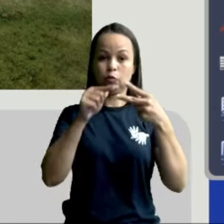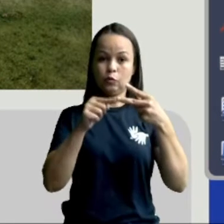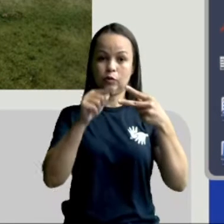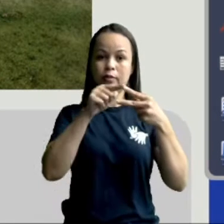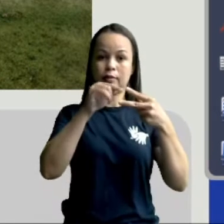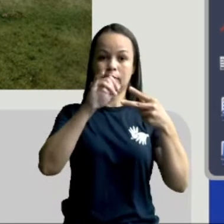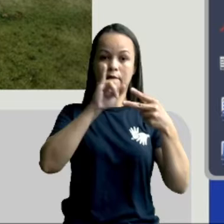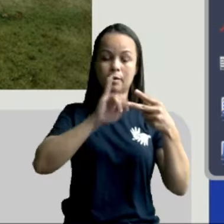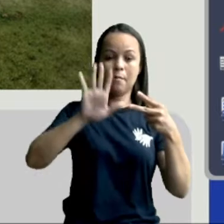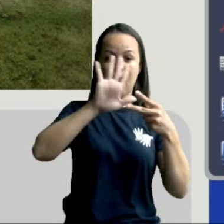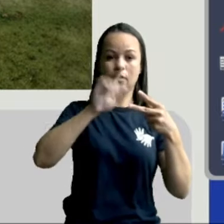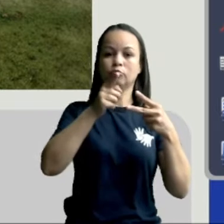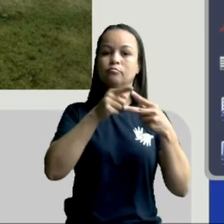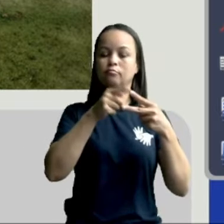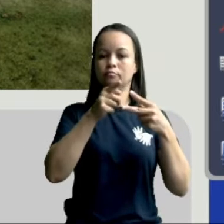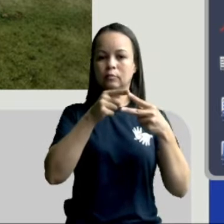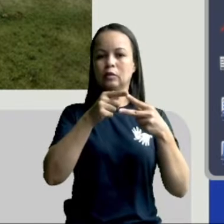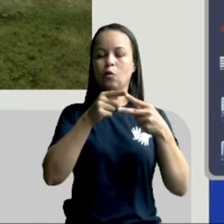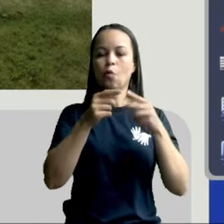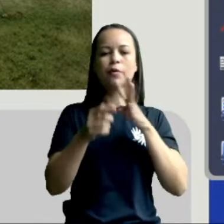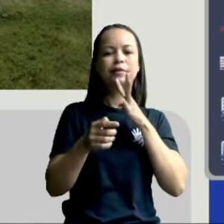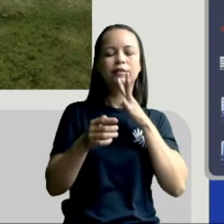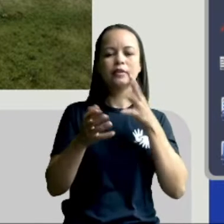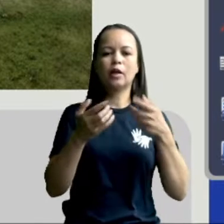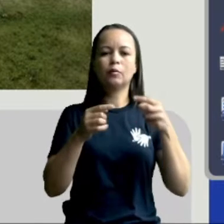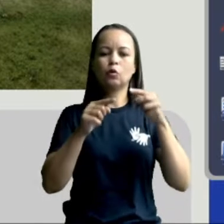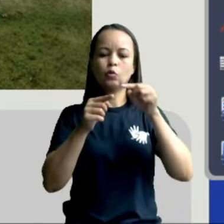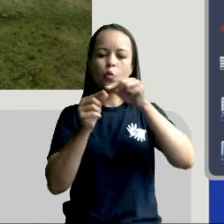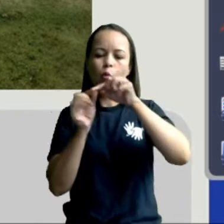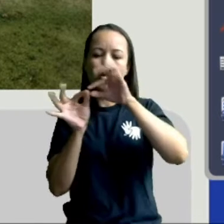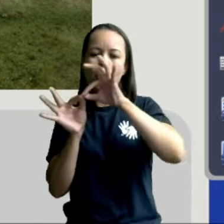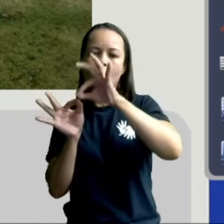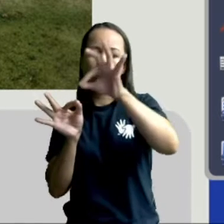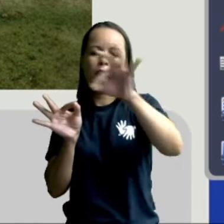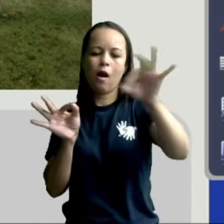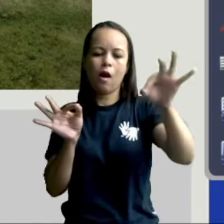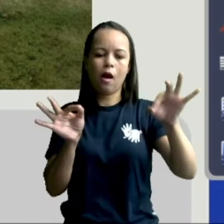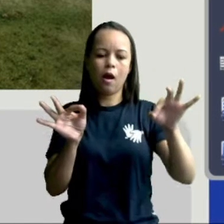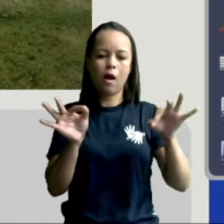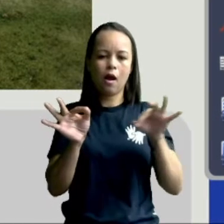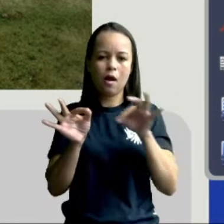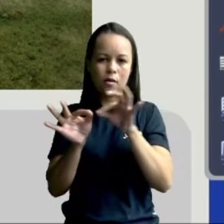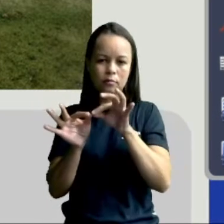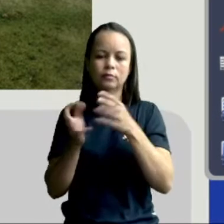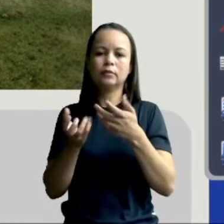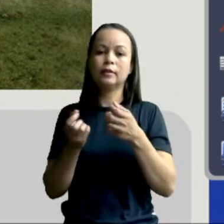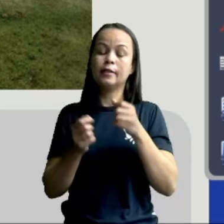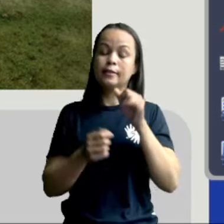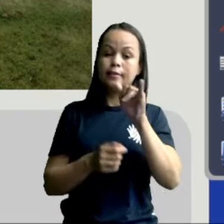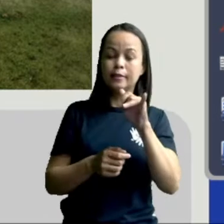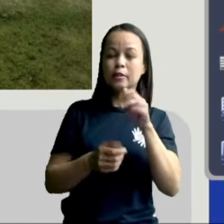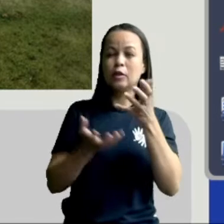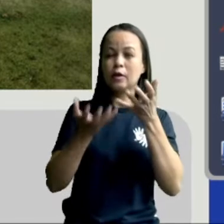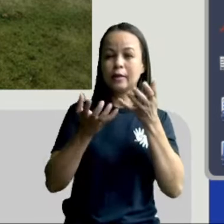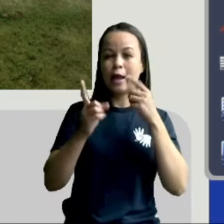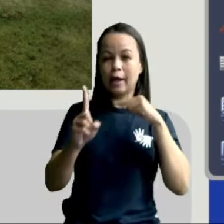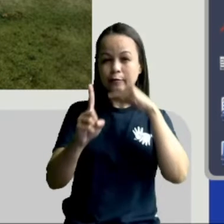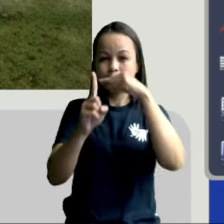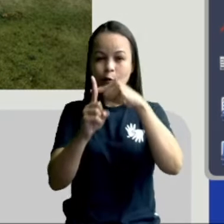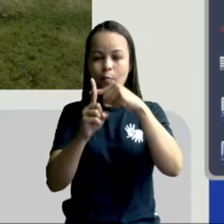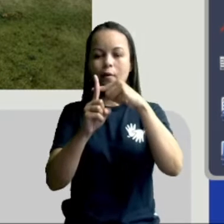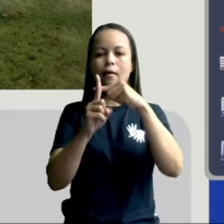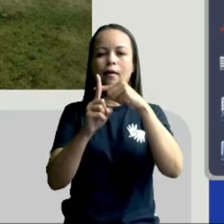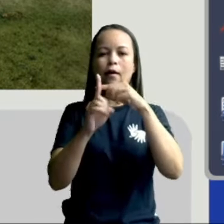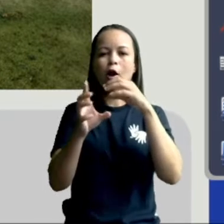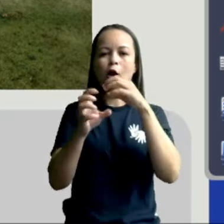primeira imagem, nós conhecemos as dimensões de todo o contorno. Se a gente quer somar, quer saber quanto